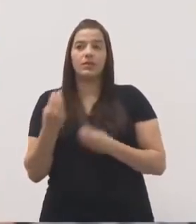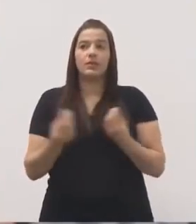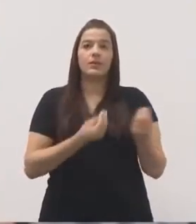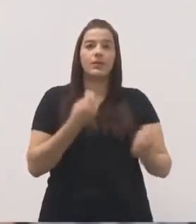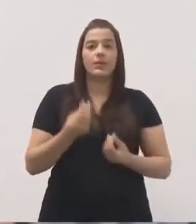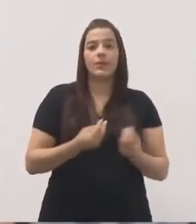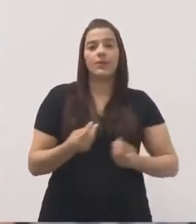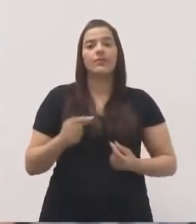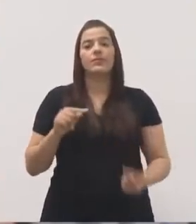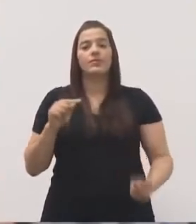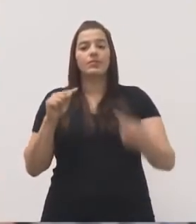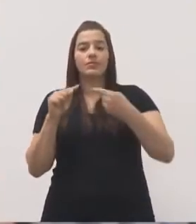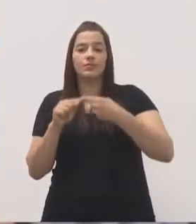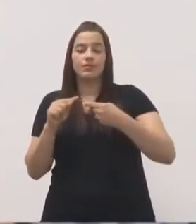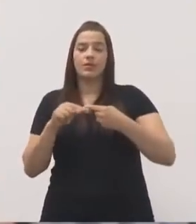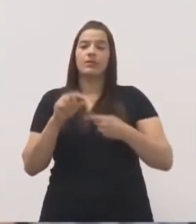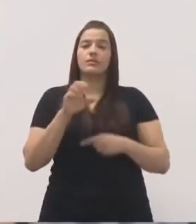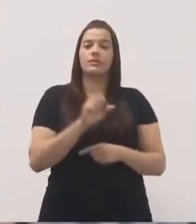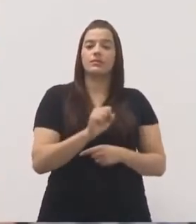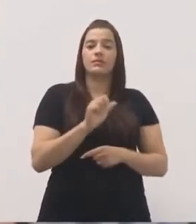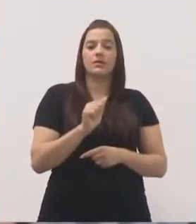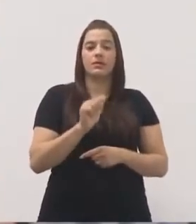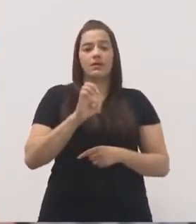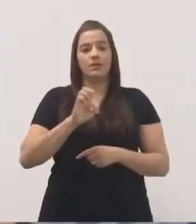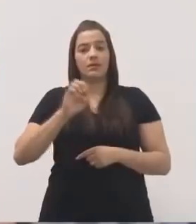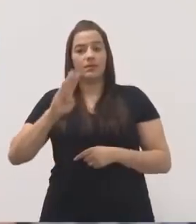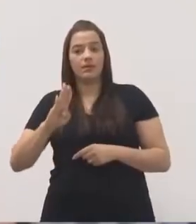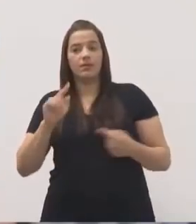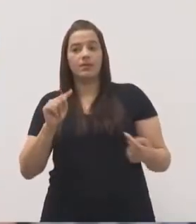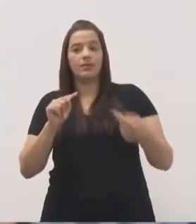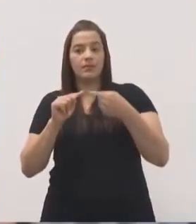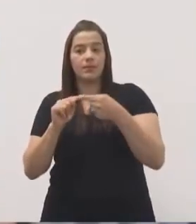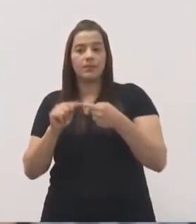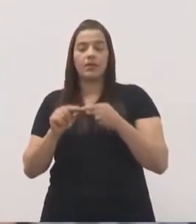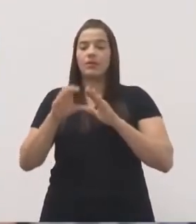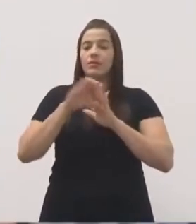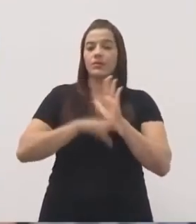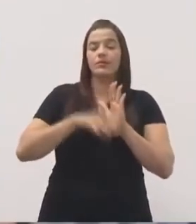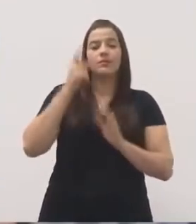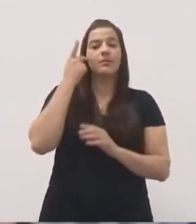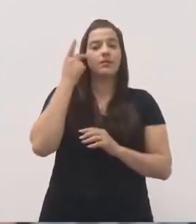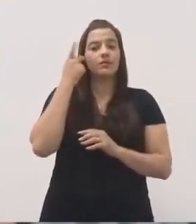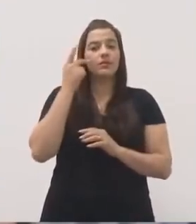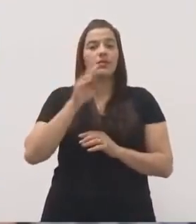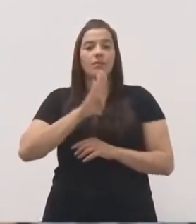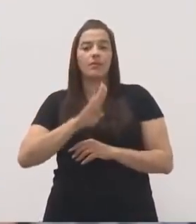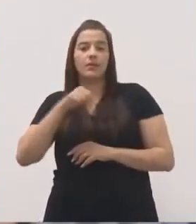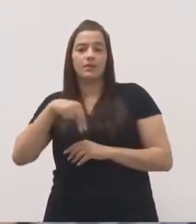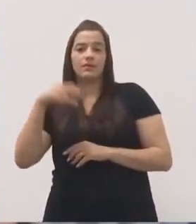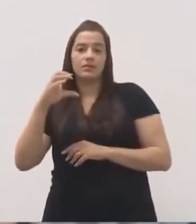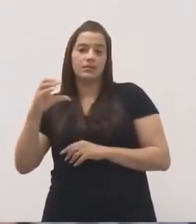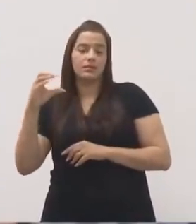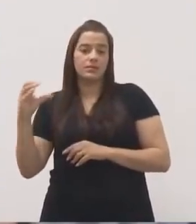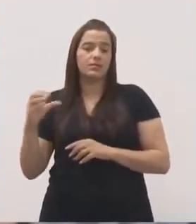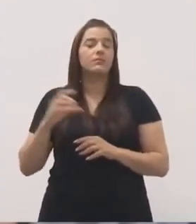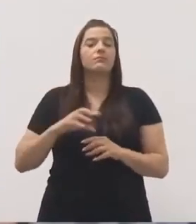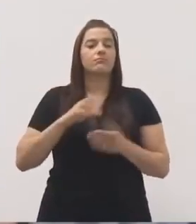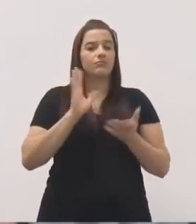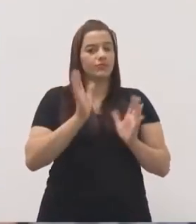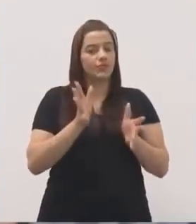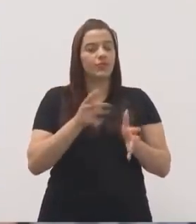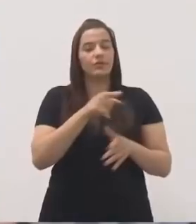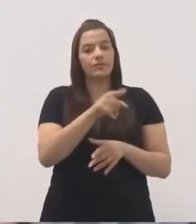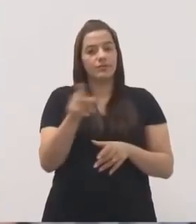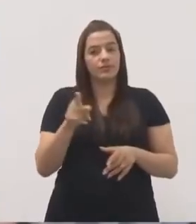correlacionar a matriz do SAEB com o currículo paulista também, com a BNCC. Então, é muito importante que a